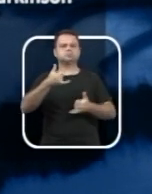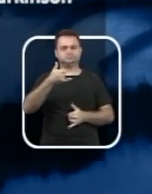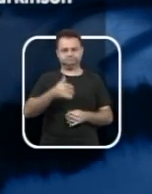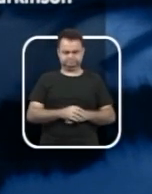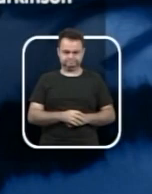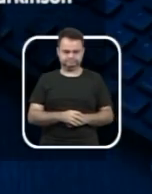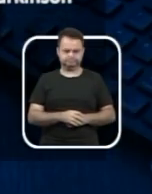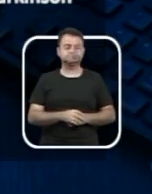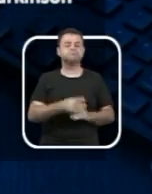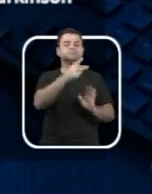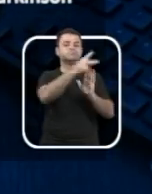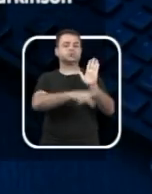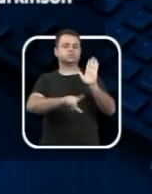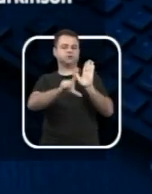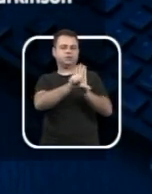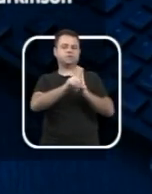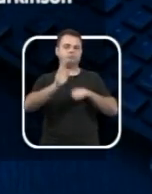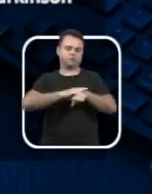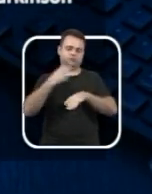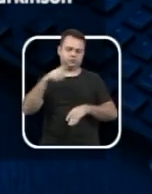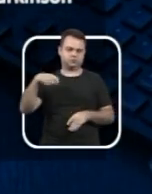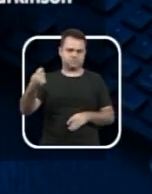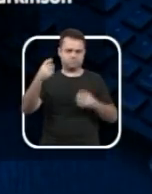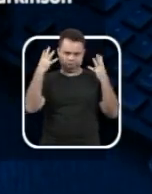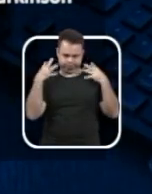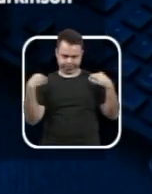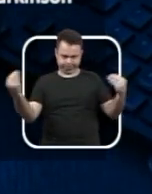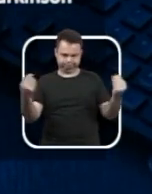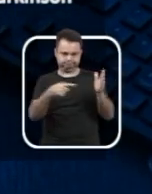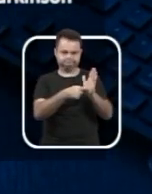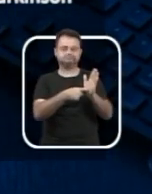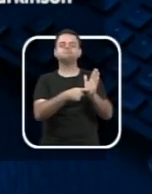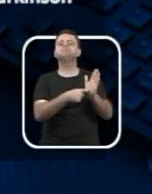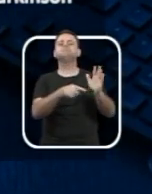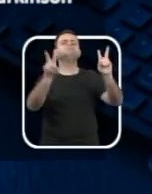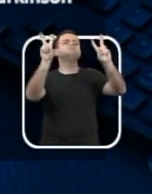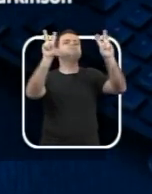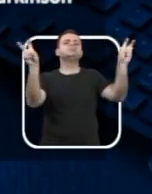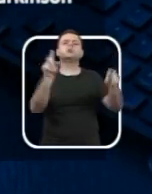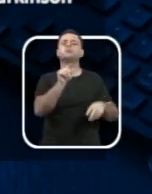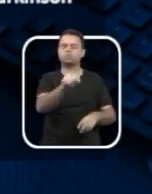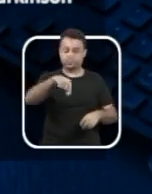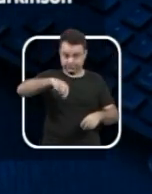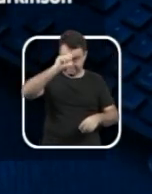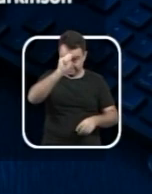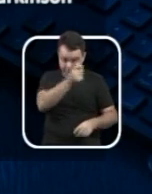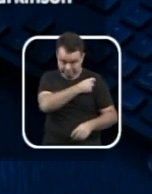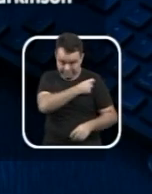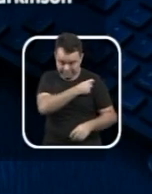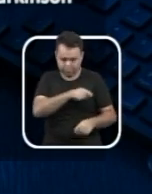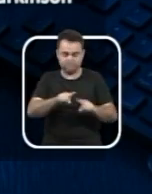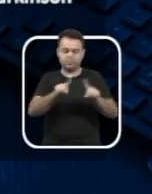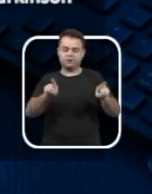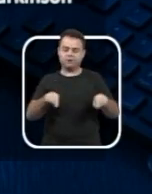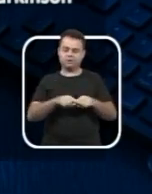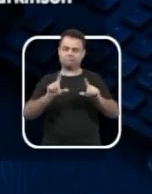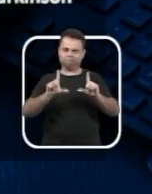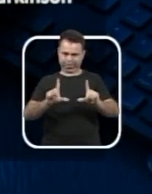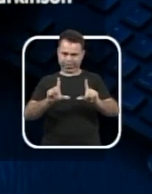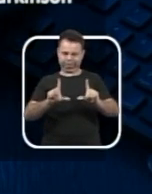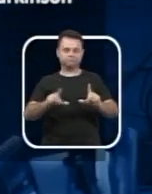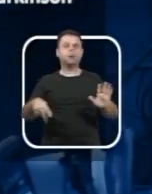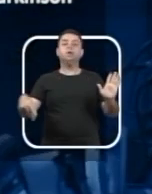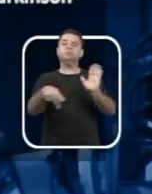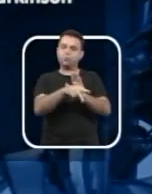ao projeto de lei da vereadora Karina Caroline, do Republicanos, que institui no município de São José do Rio Preto a credencial